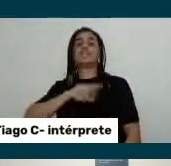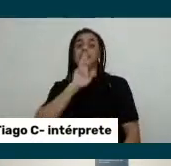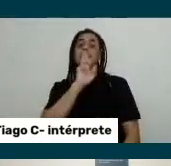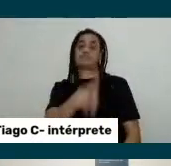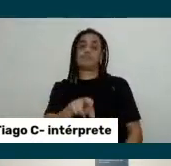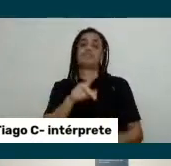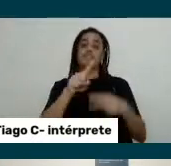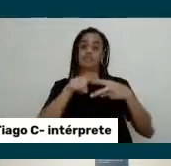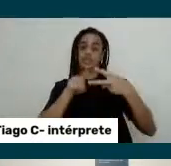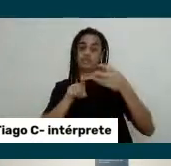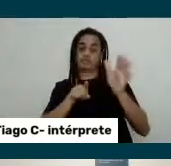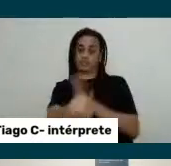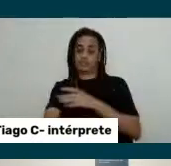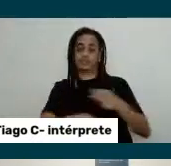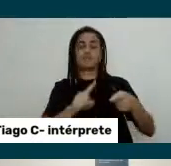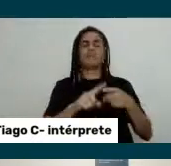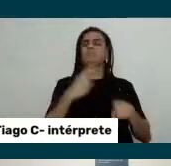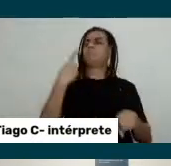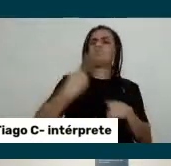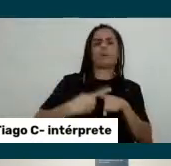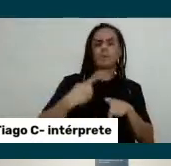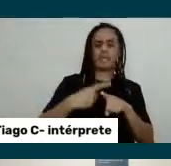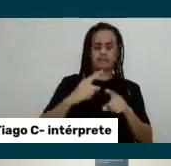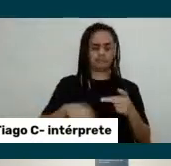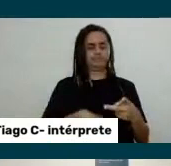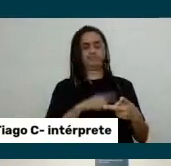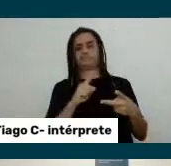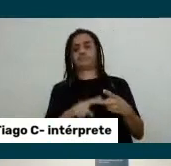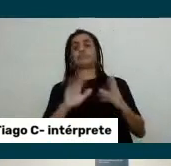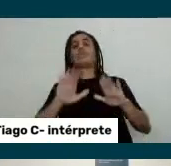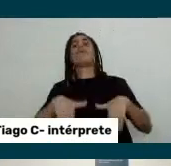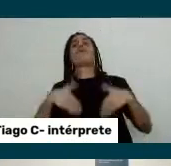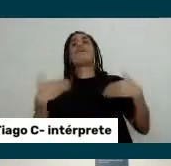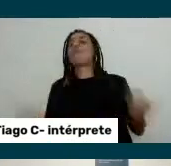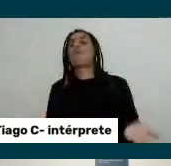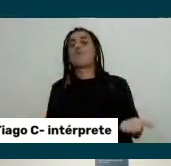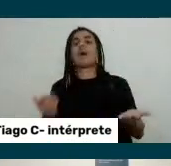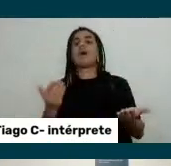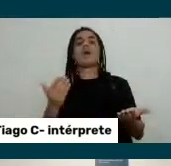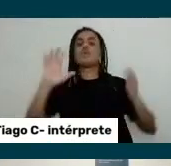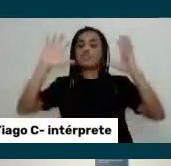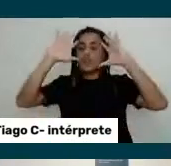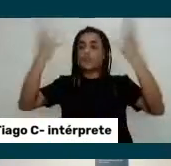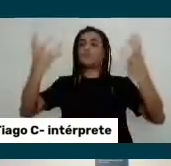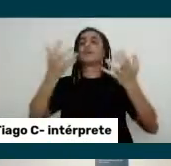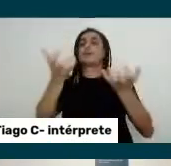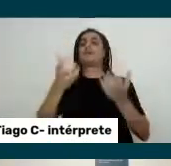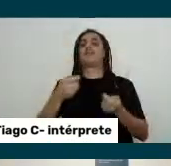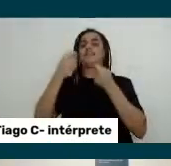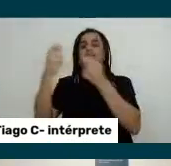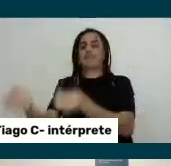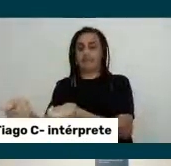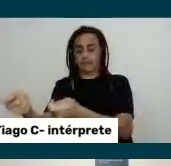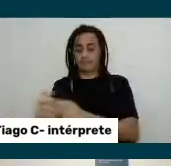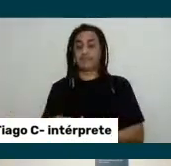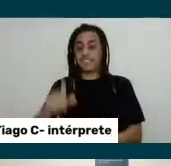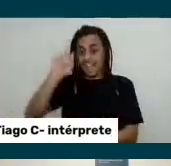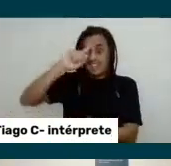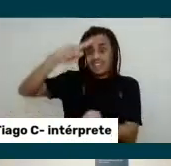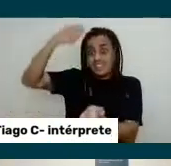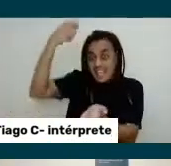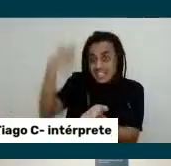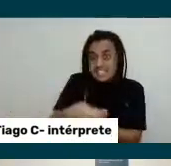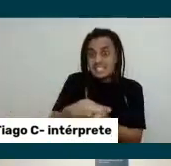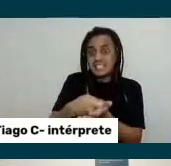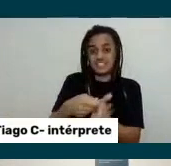de fato que eu quero entregar. Então, isso passa por uma estratégia de descoberta e definição da solução. Definição, ela envolve justamente pelo que a Carol estava